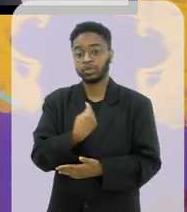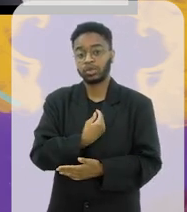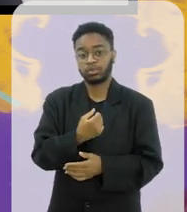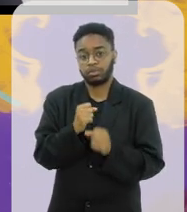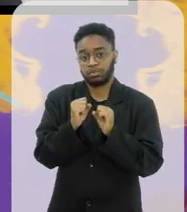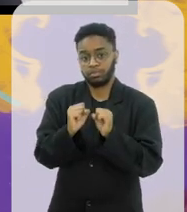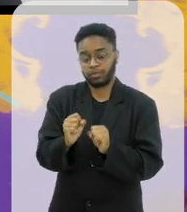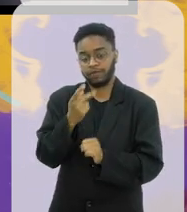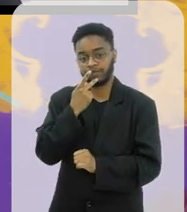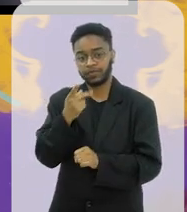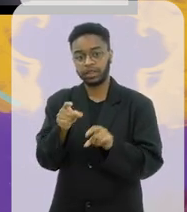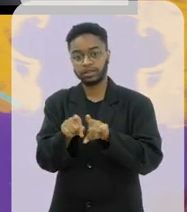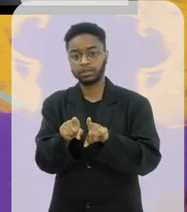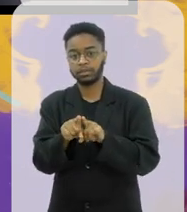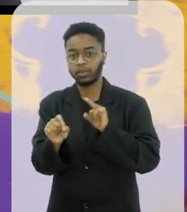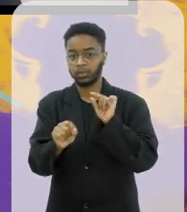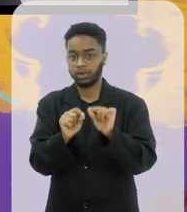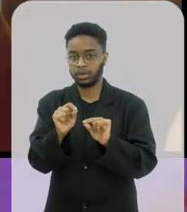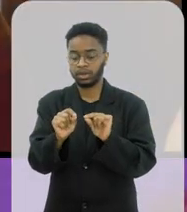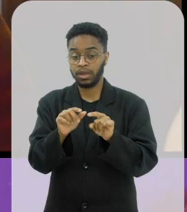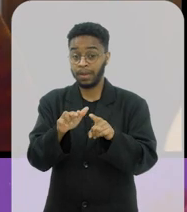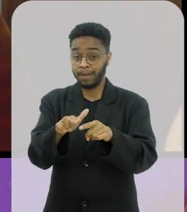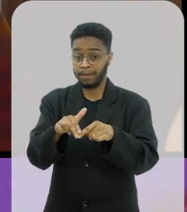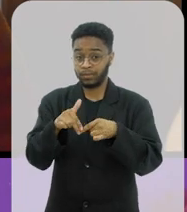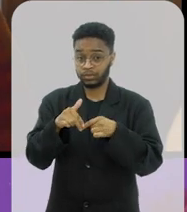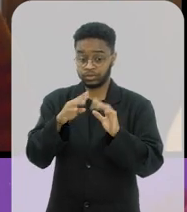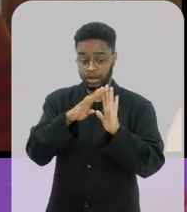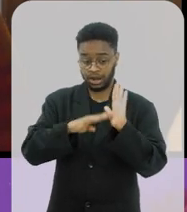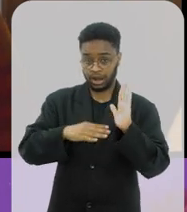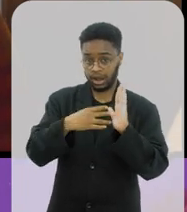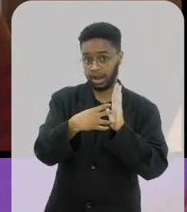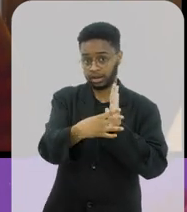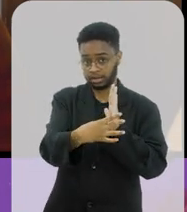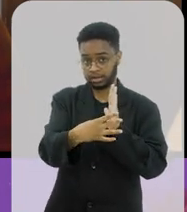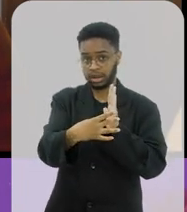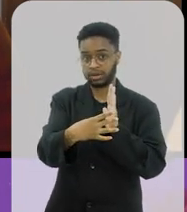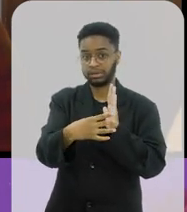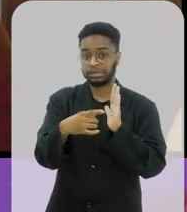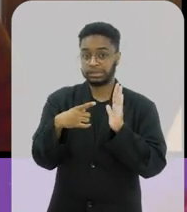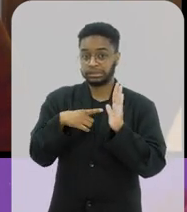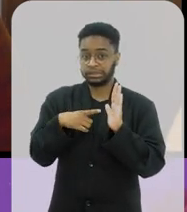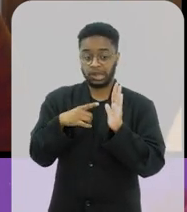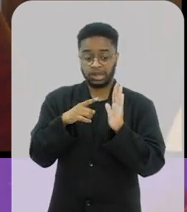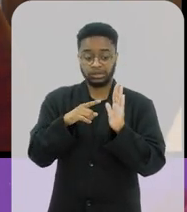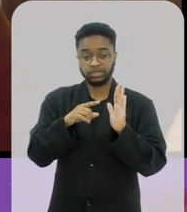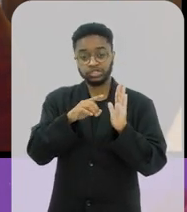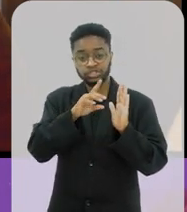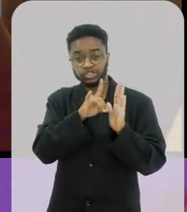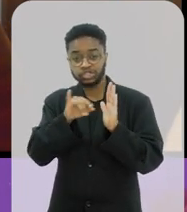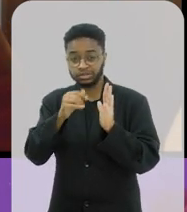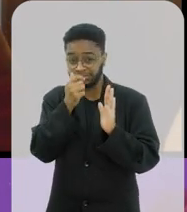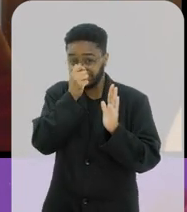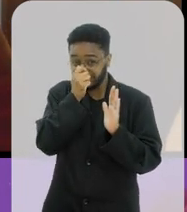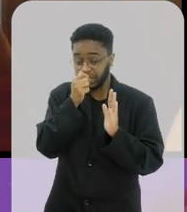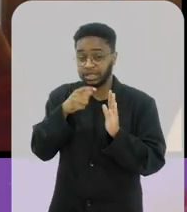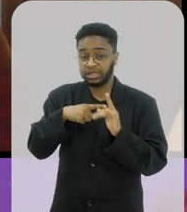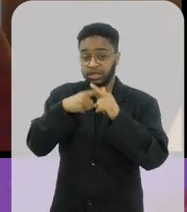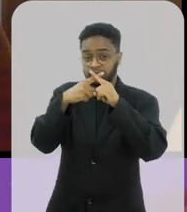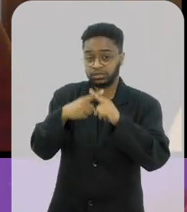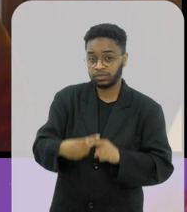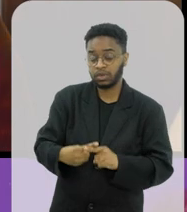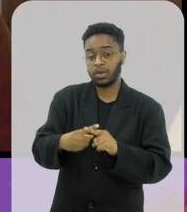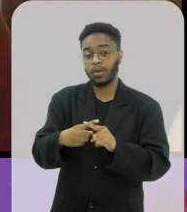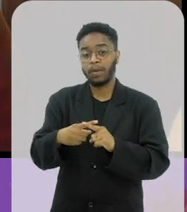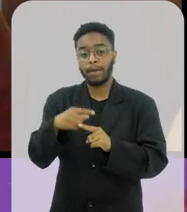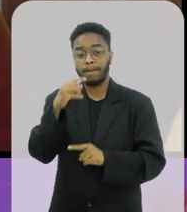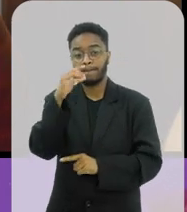também pode dizer que, devido ao calendário que é apertado, com jogos do Campeonato